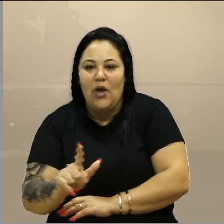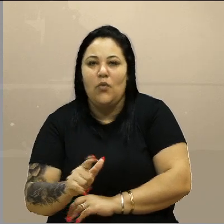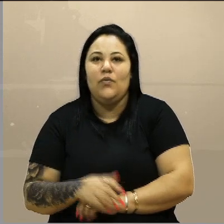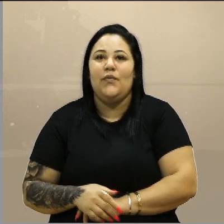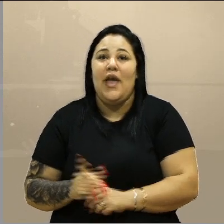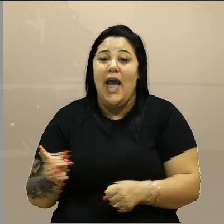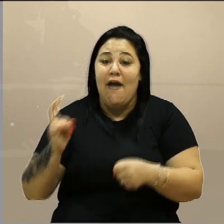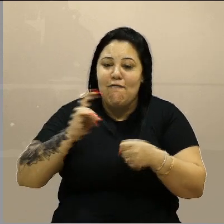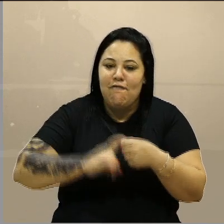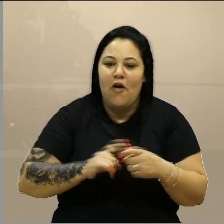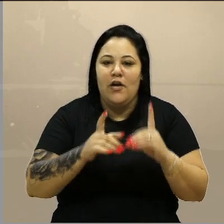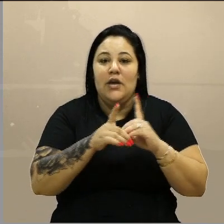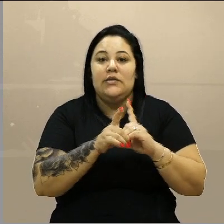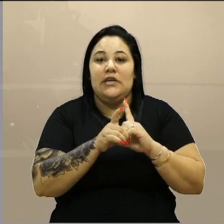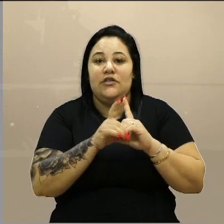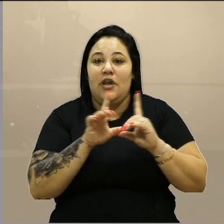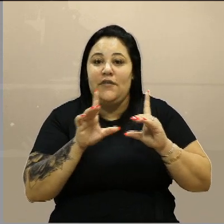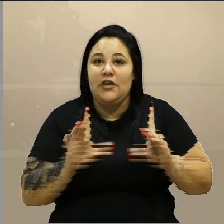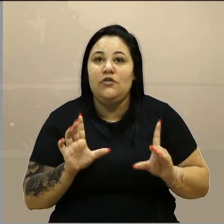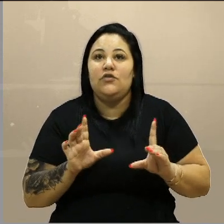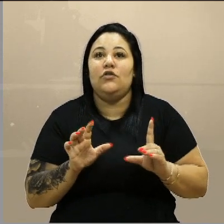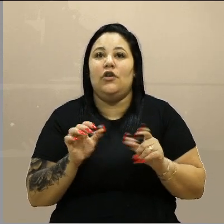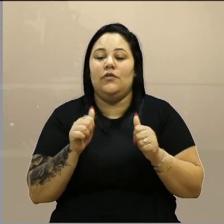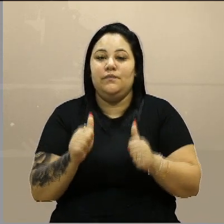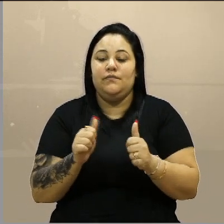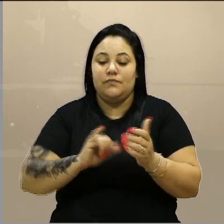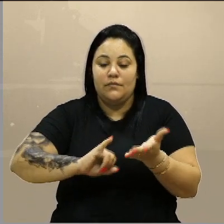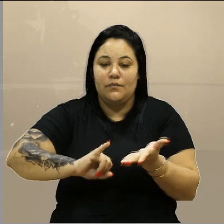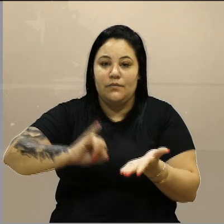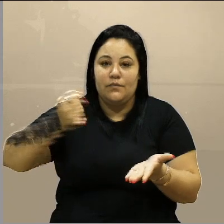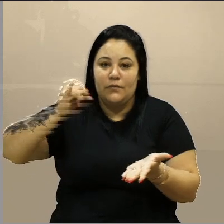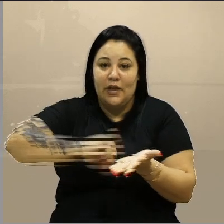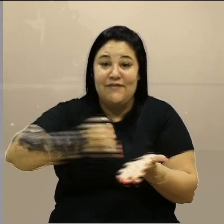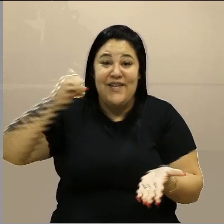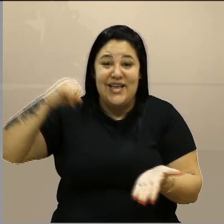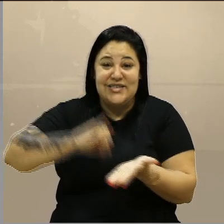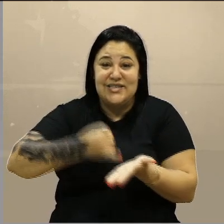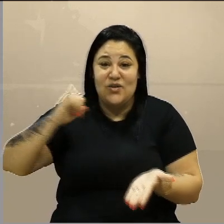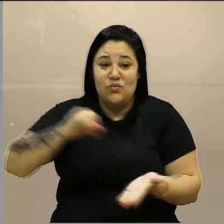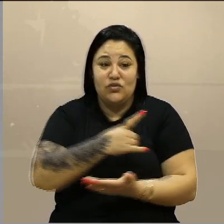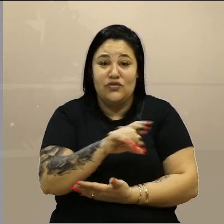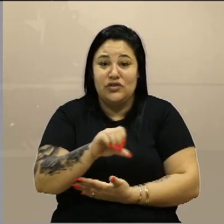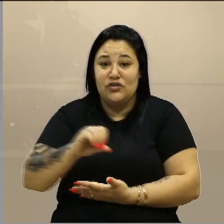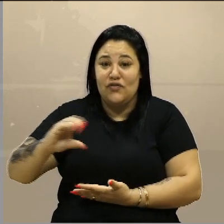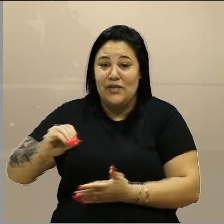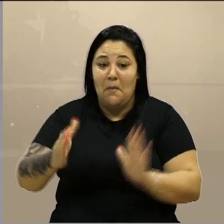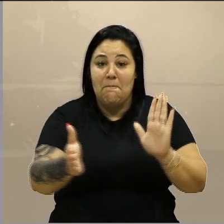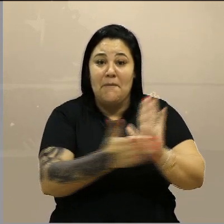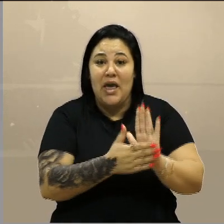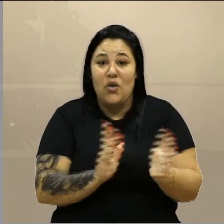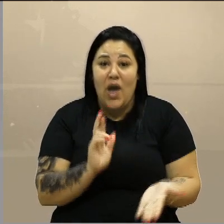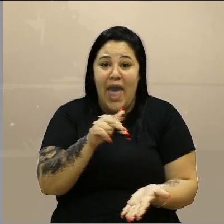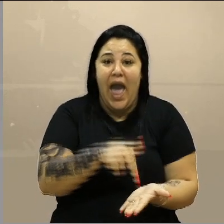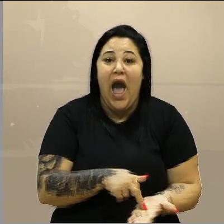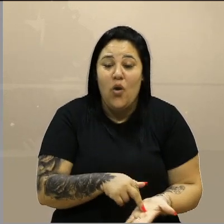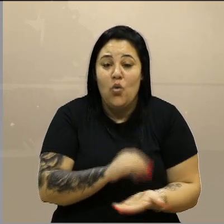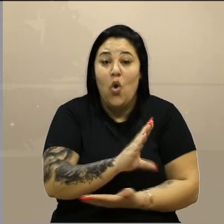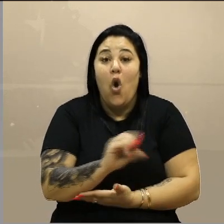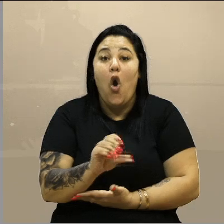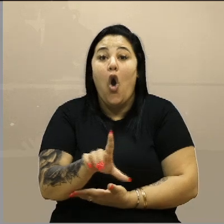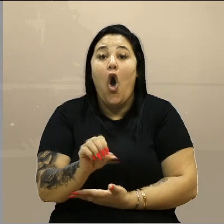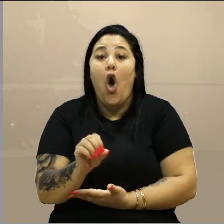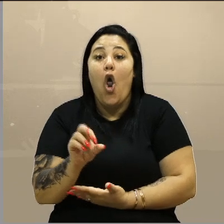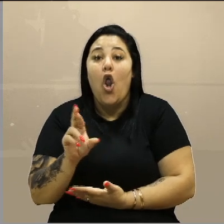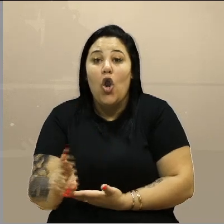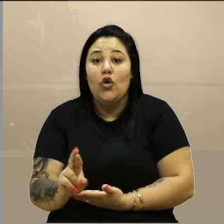da democracia em 1985, a hiperinflação, em 1990 surge o Plano Real, o Collor é impeachmentado, somente começamos a